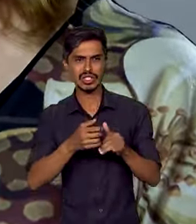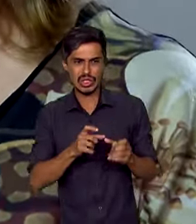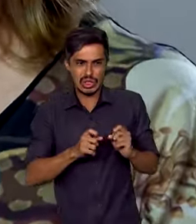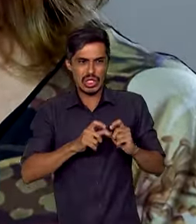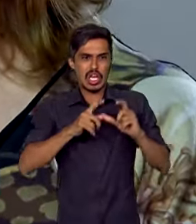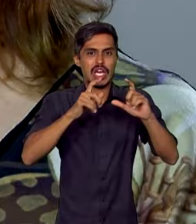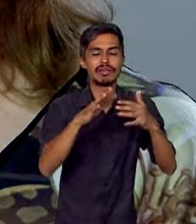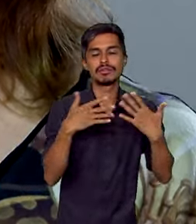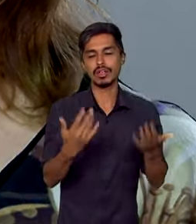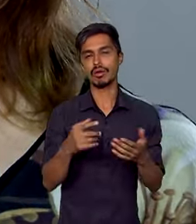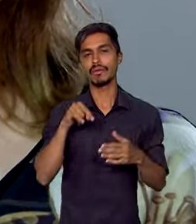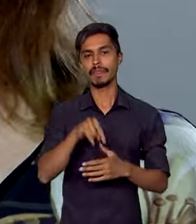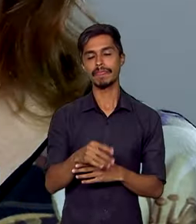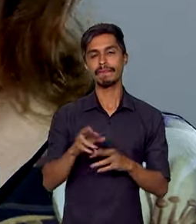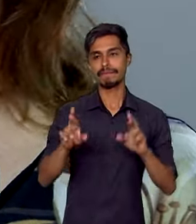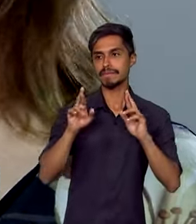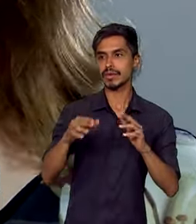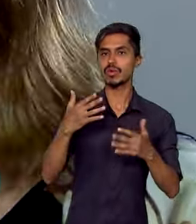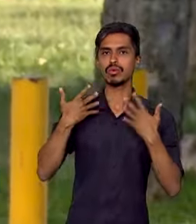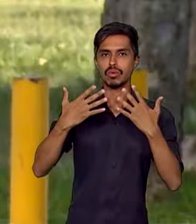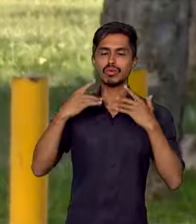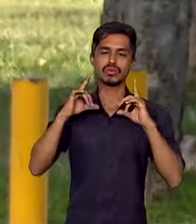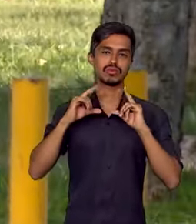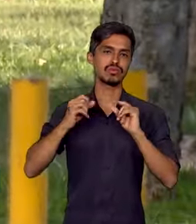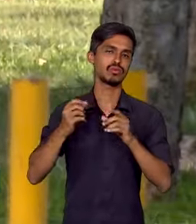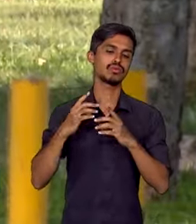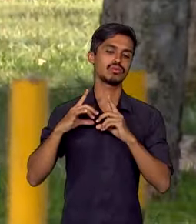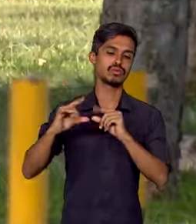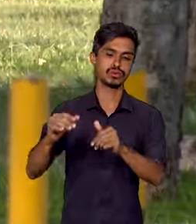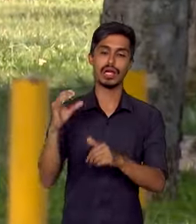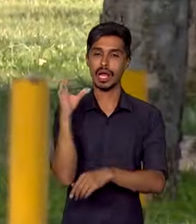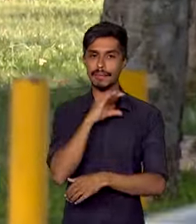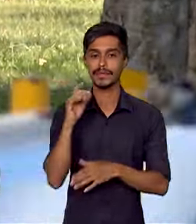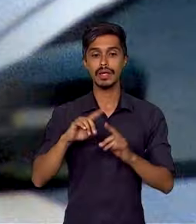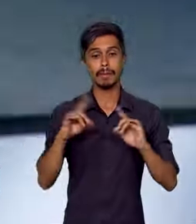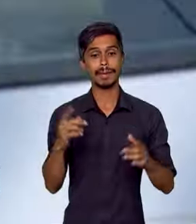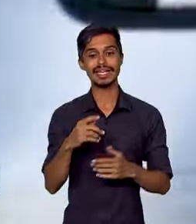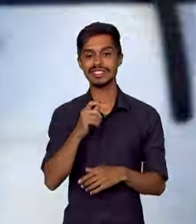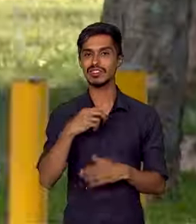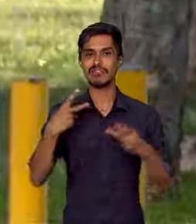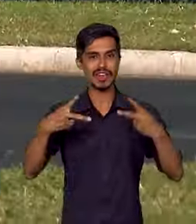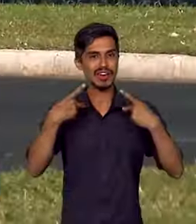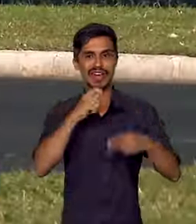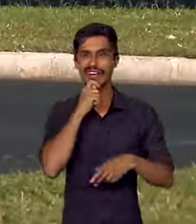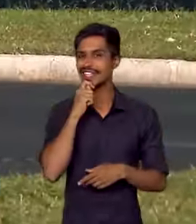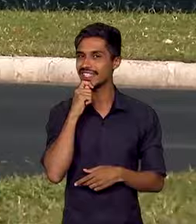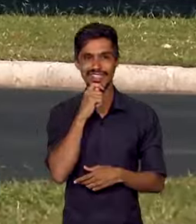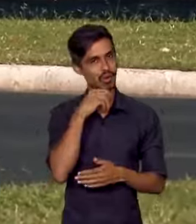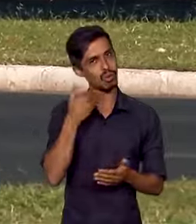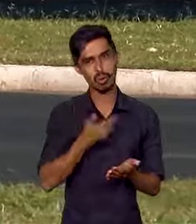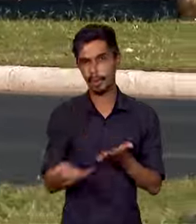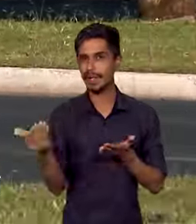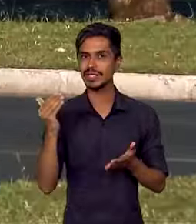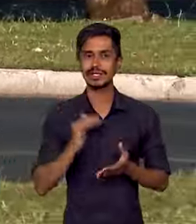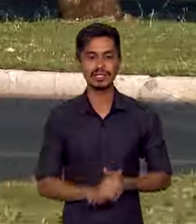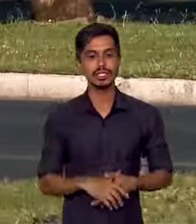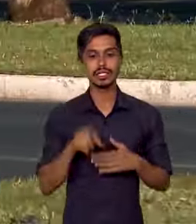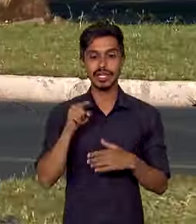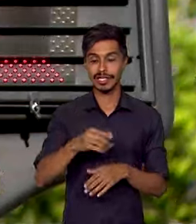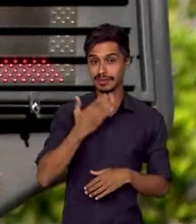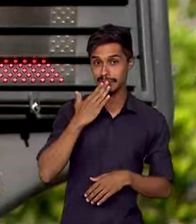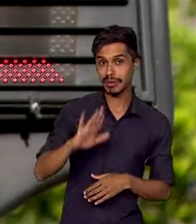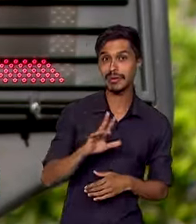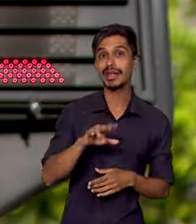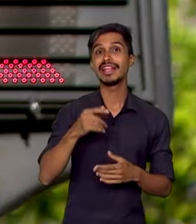Maria torce para que o calorão passe logo. Mas ainda nem começou o verão. Esse promete ser um dos três